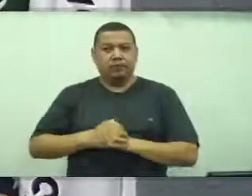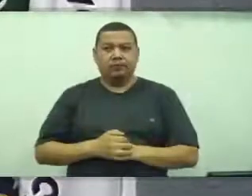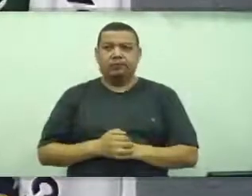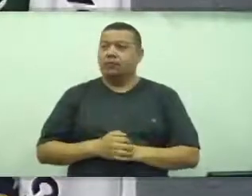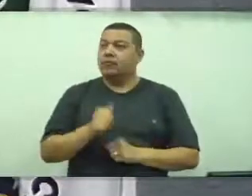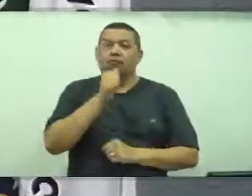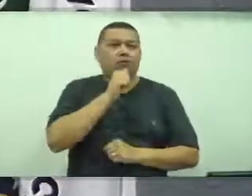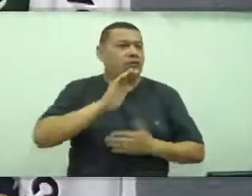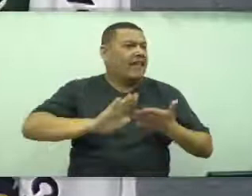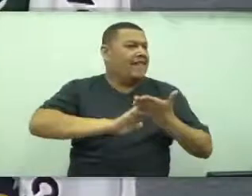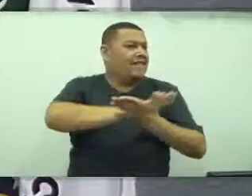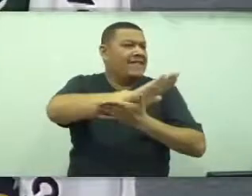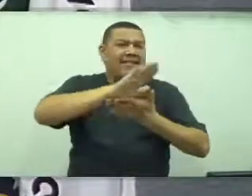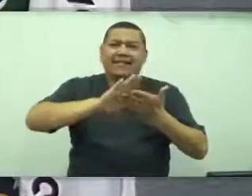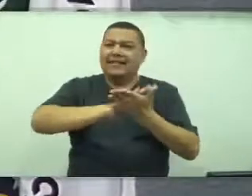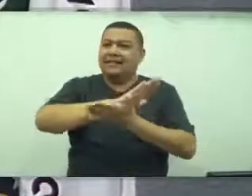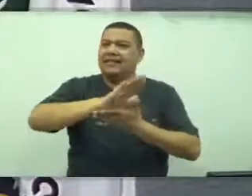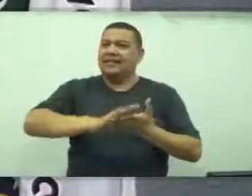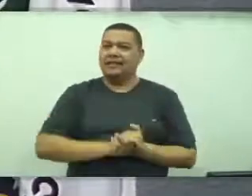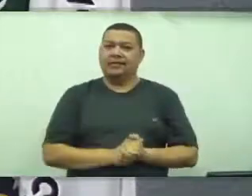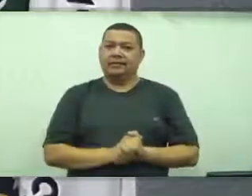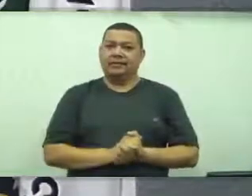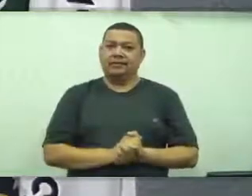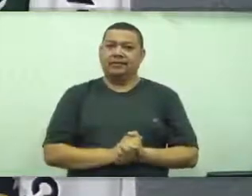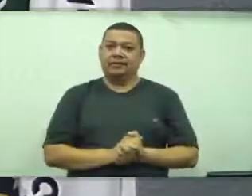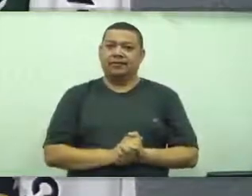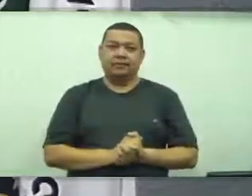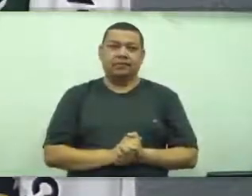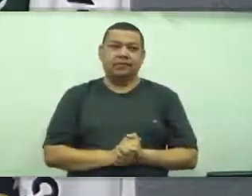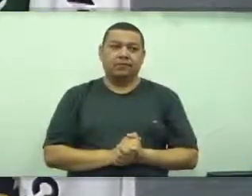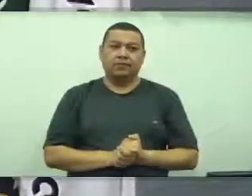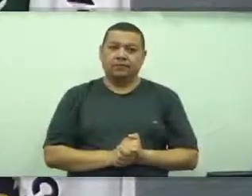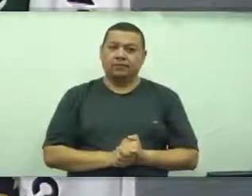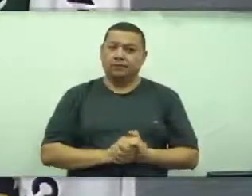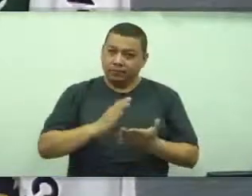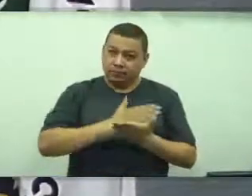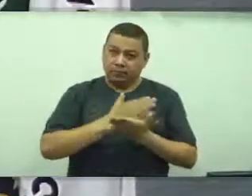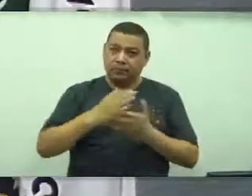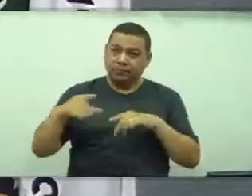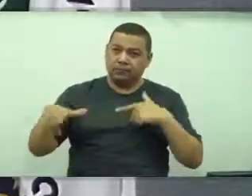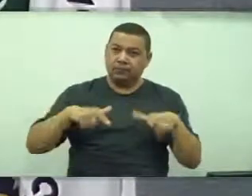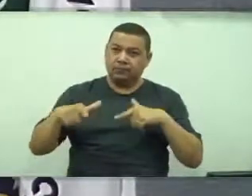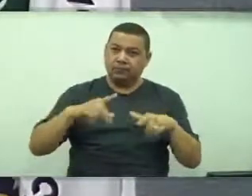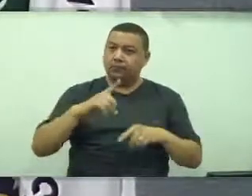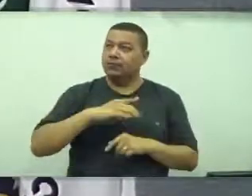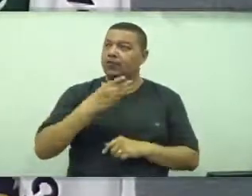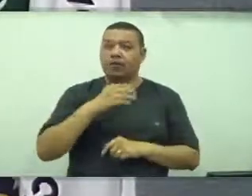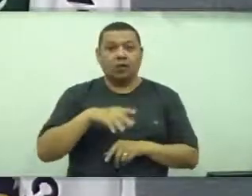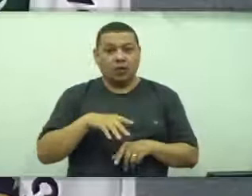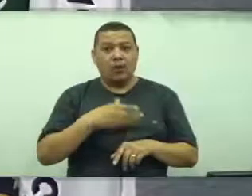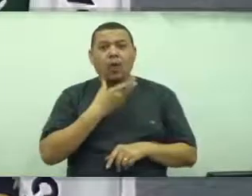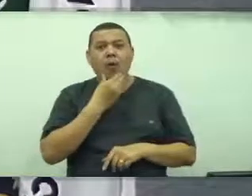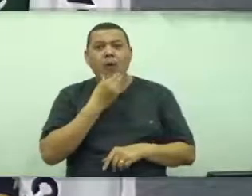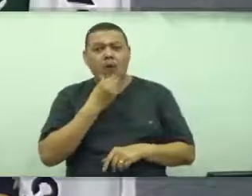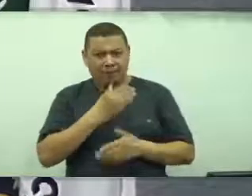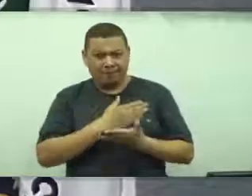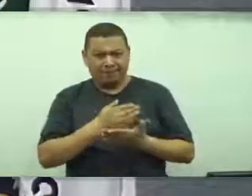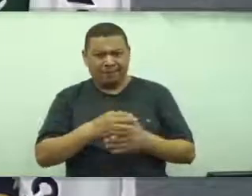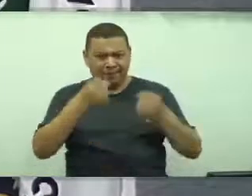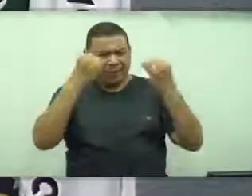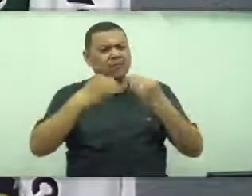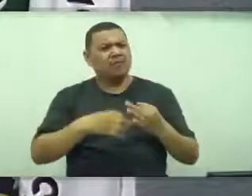teve nenhum aqui. E no início dos trabalhos aqui hoje, teve um senhor que questionou, falando